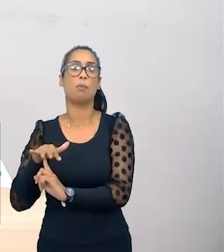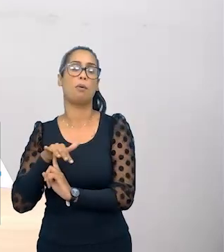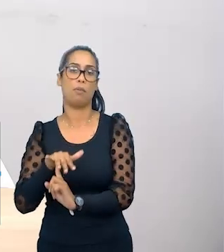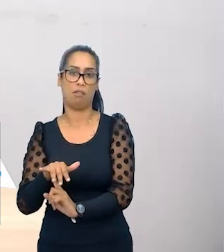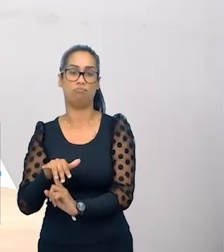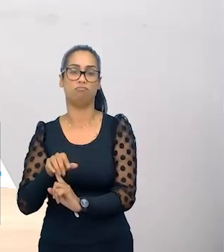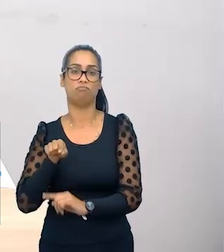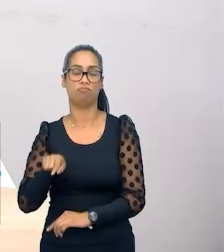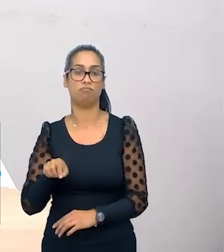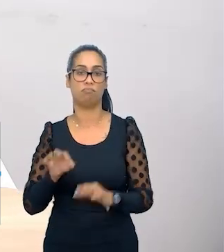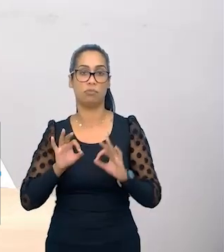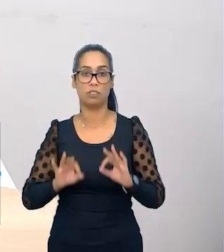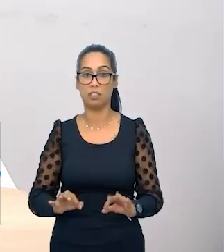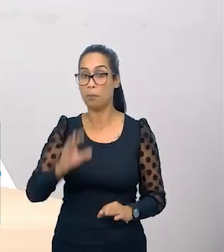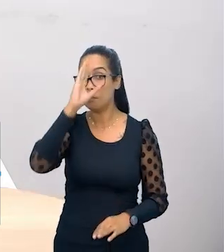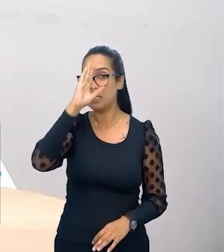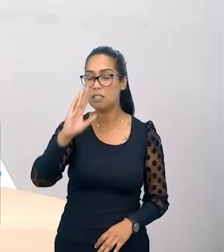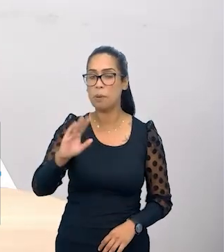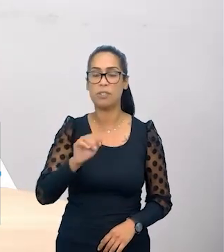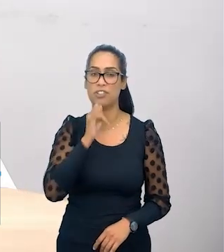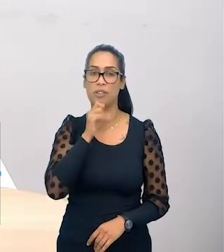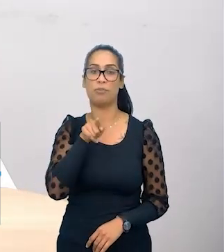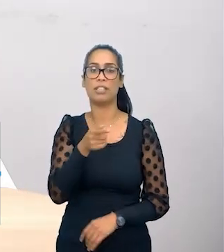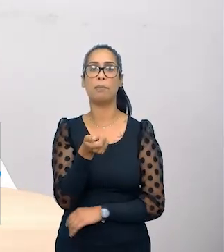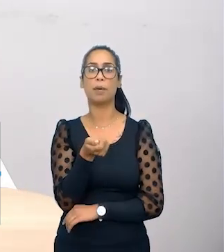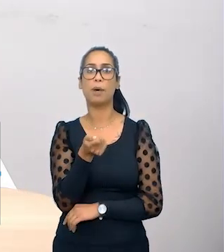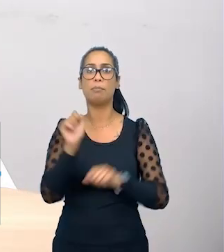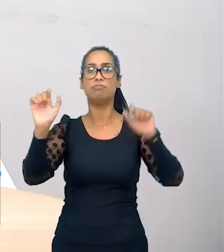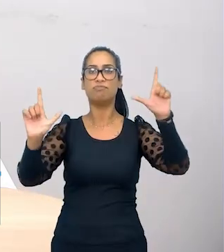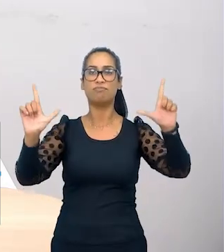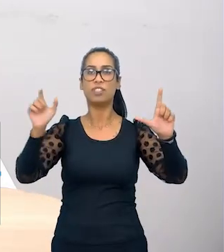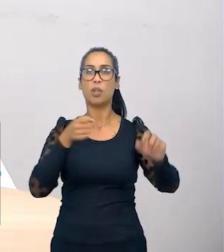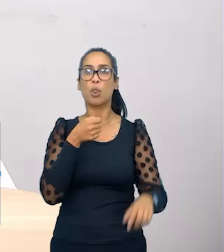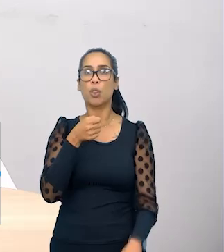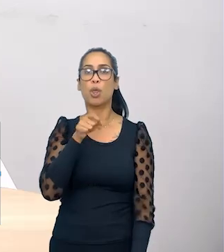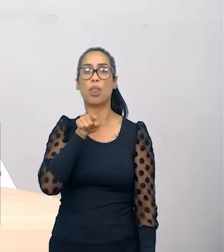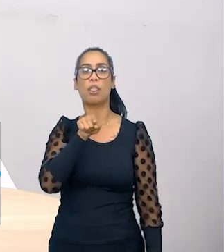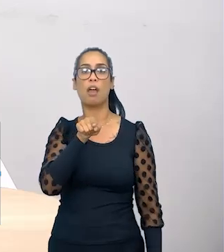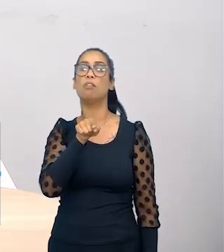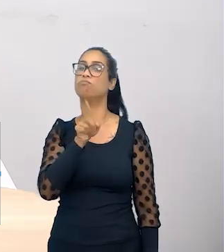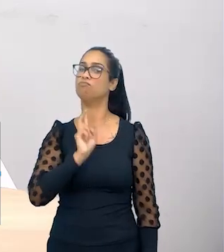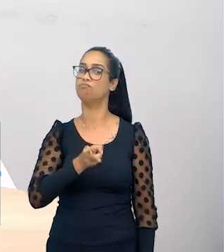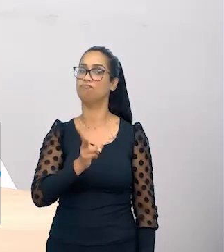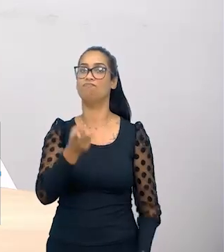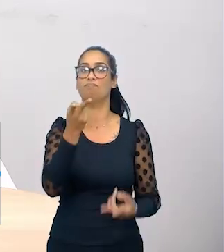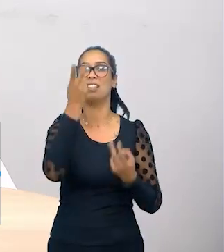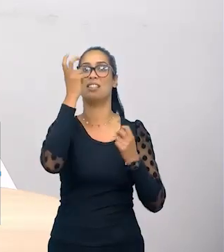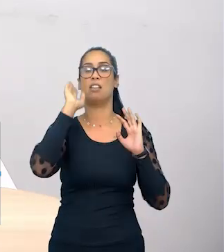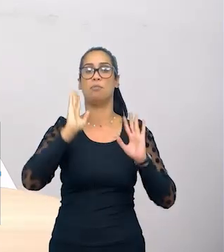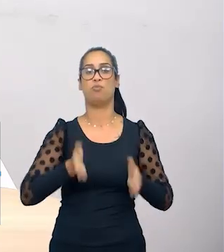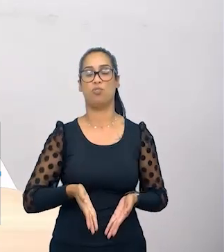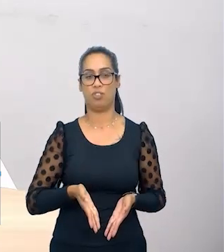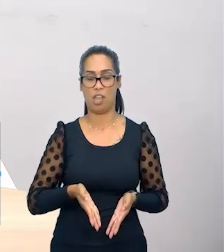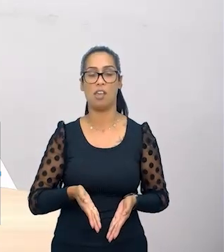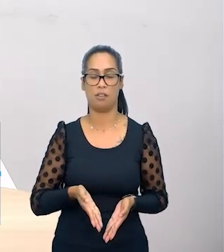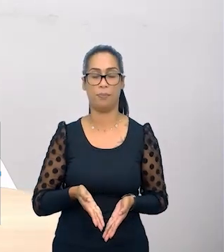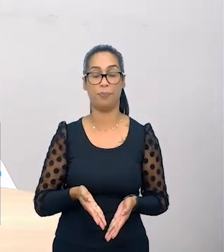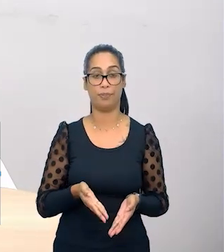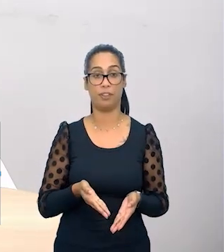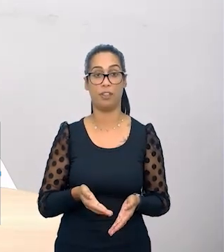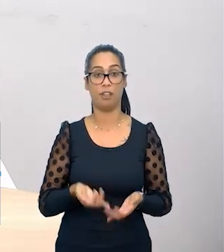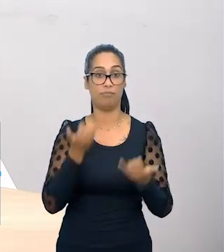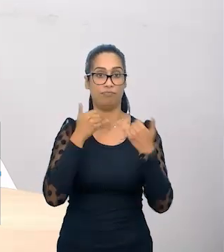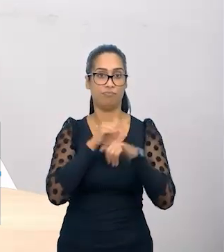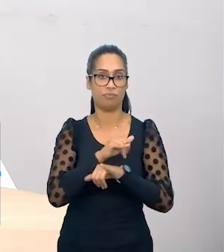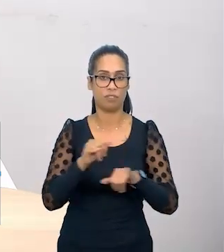quando a gente assiste os jornais, né? Então, esses 3 fatores, eles sempre estão integrados, como eu disse.